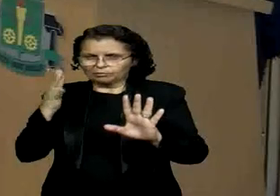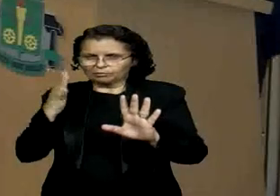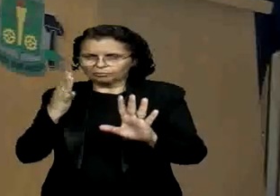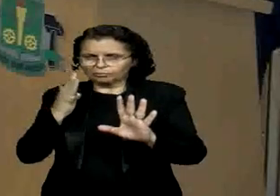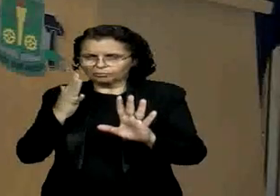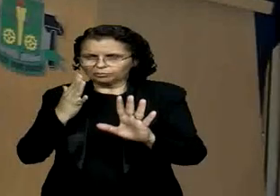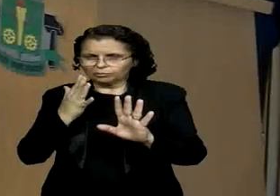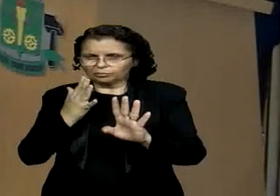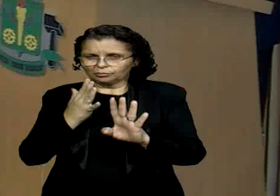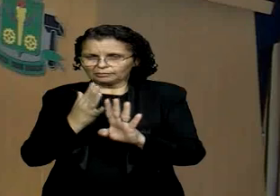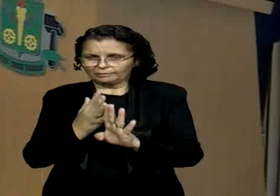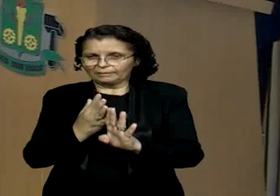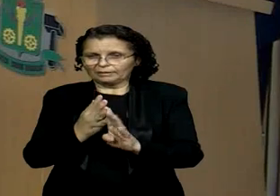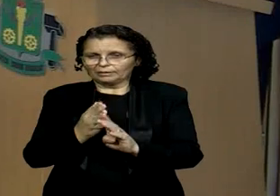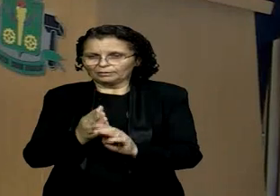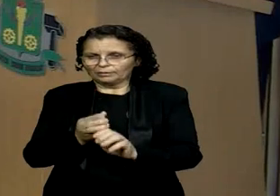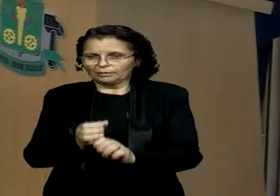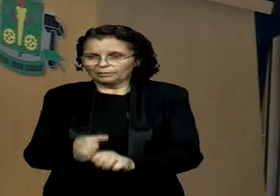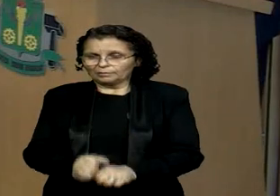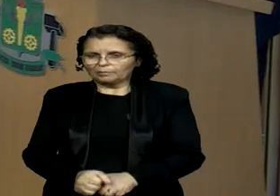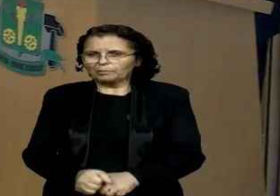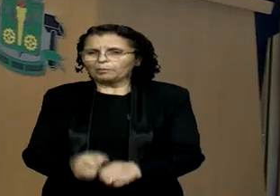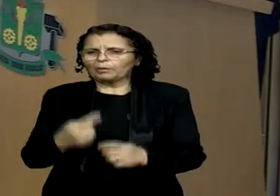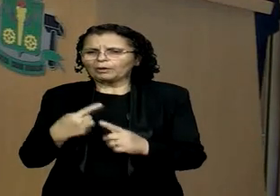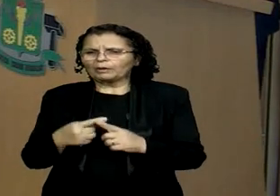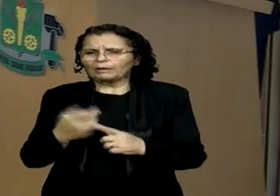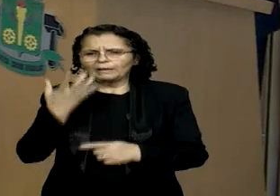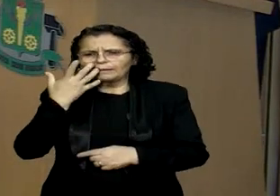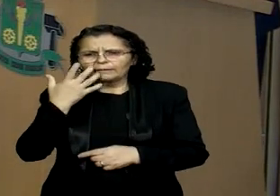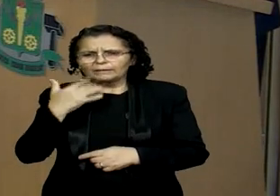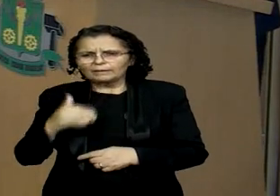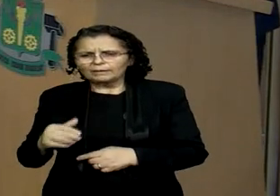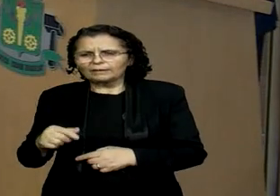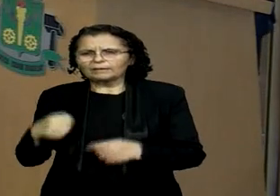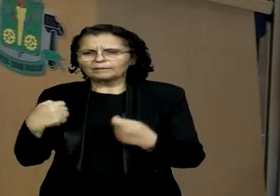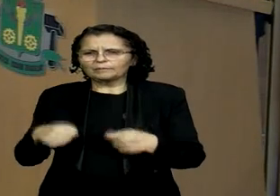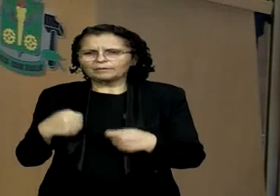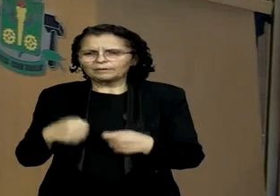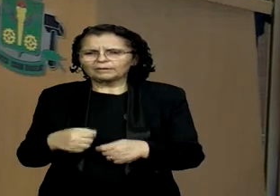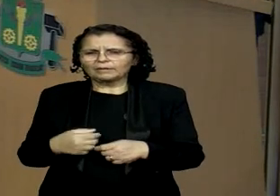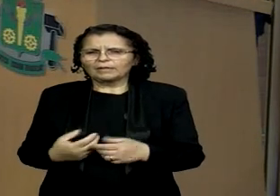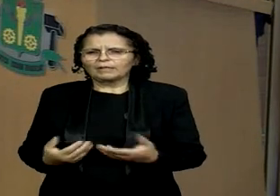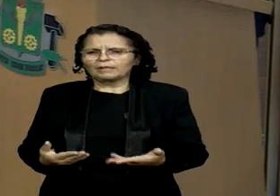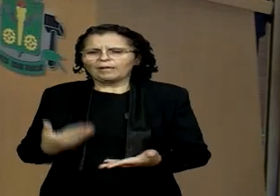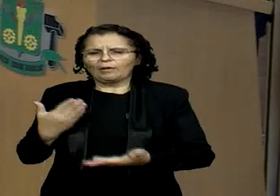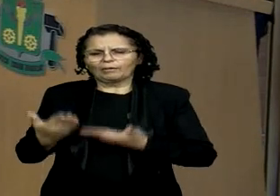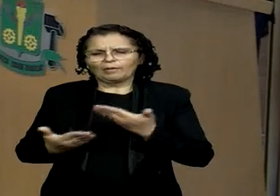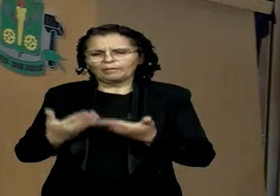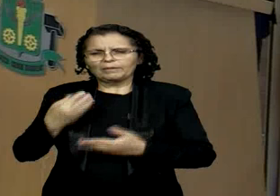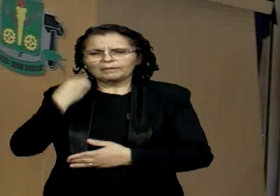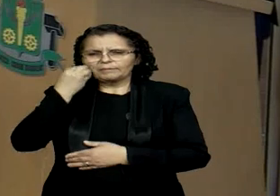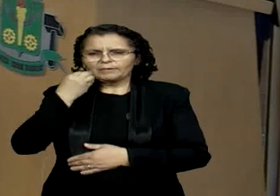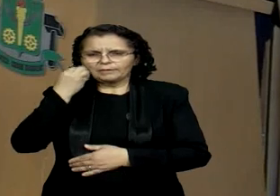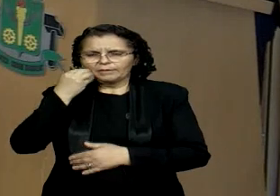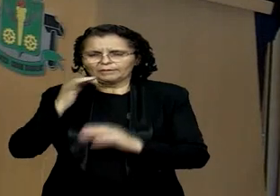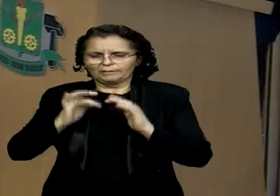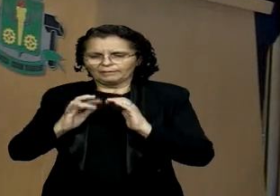a fila das crianças que precisam passar por esse